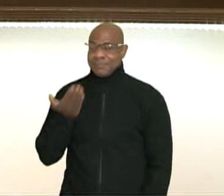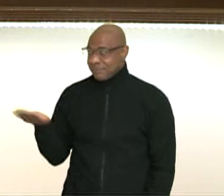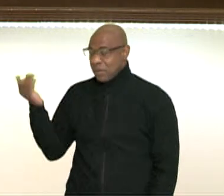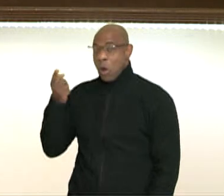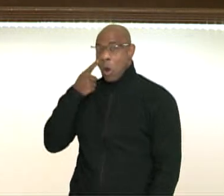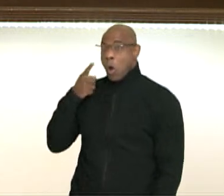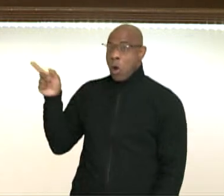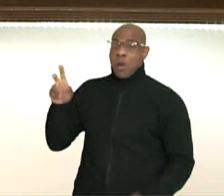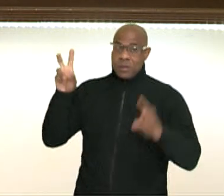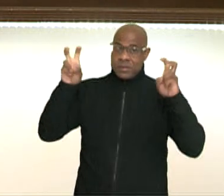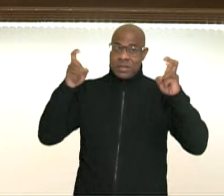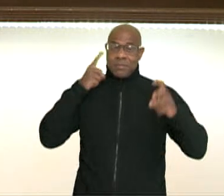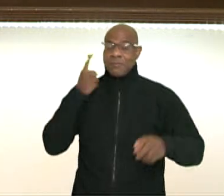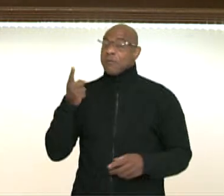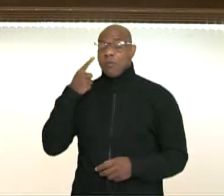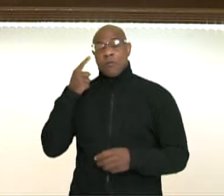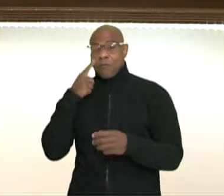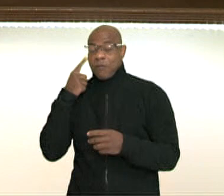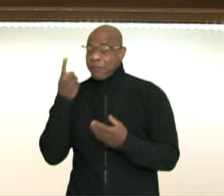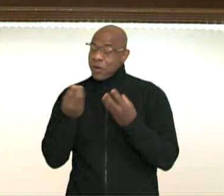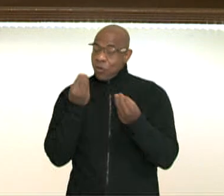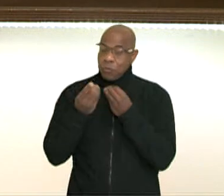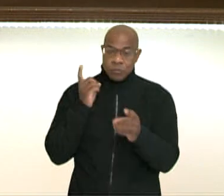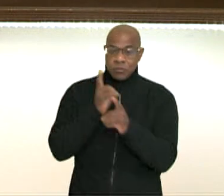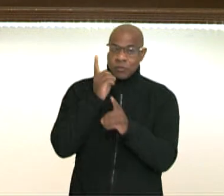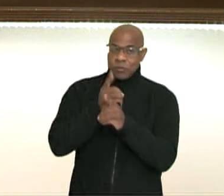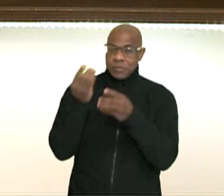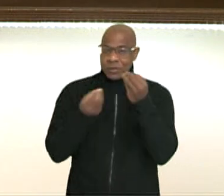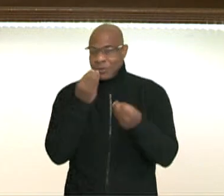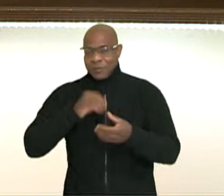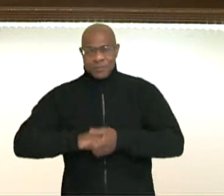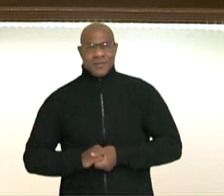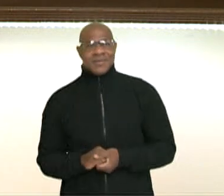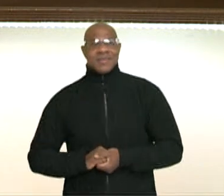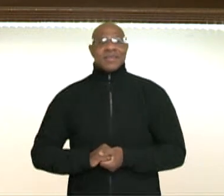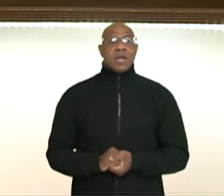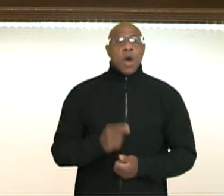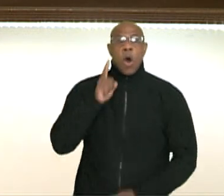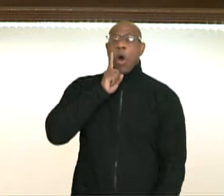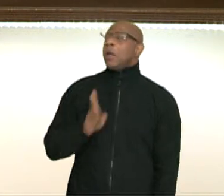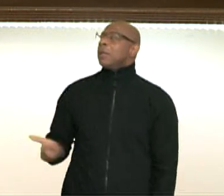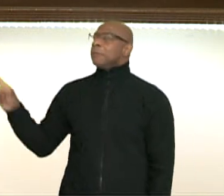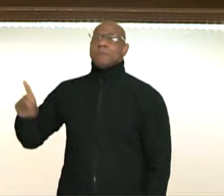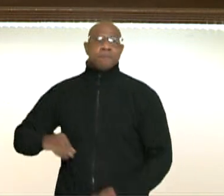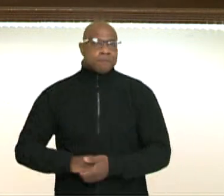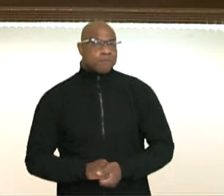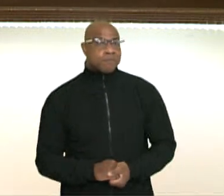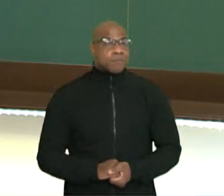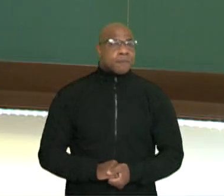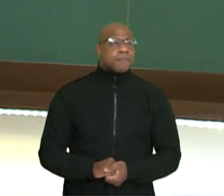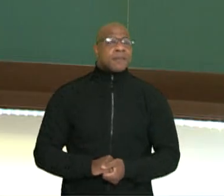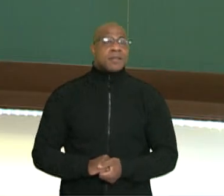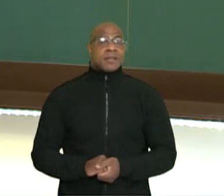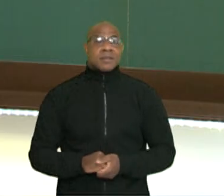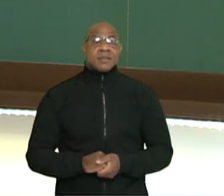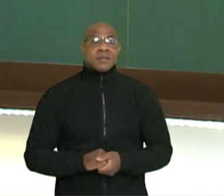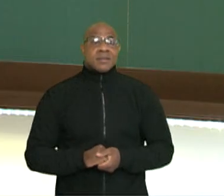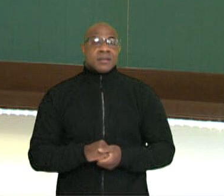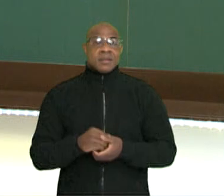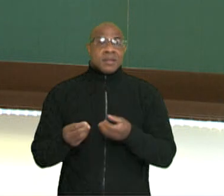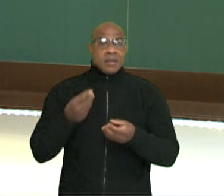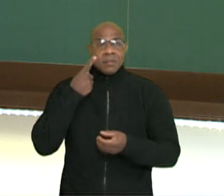lá? Vamos desvendar esse mistério e desfazer esse monstro na vida de vocês. Bora lá, então. Definir